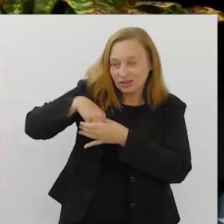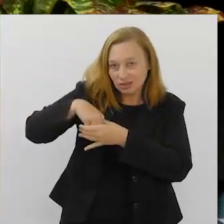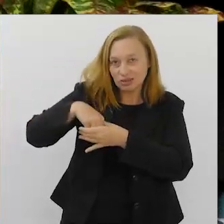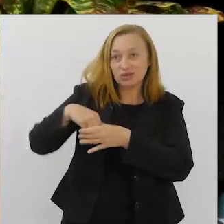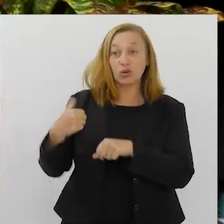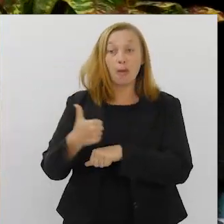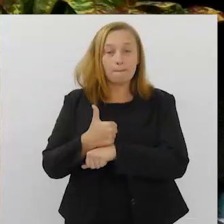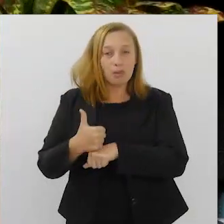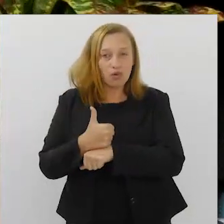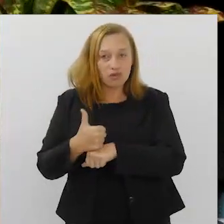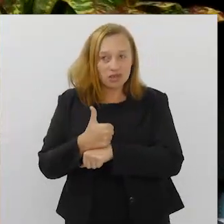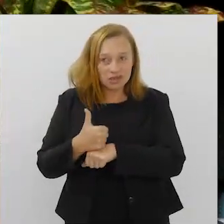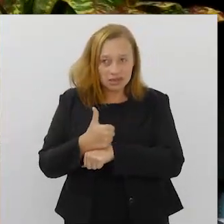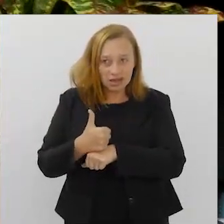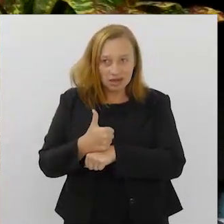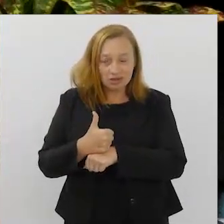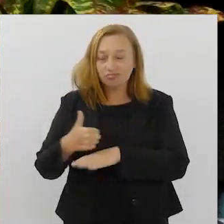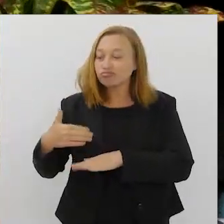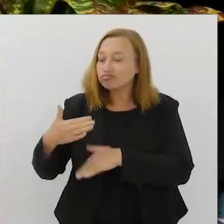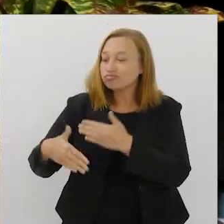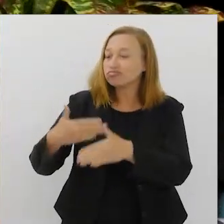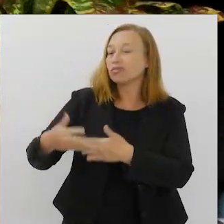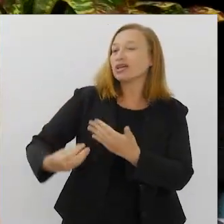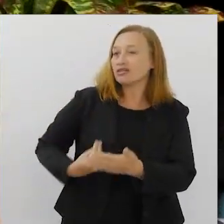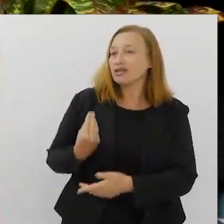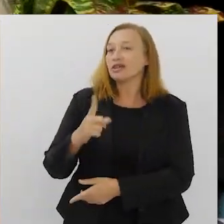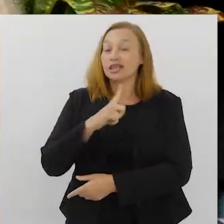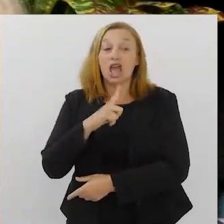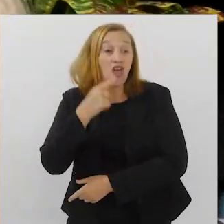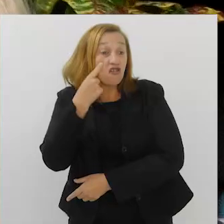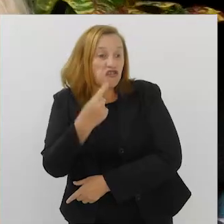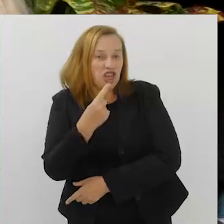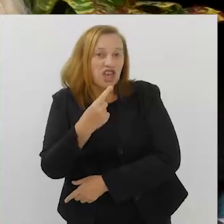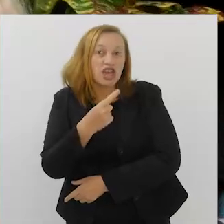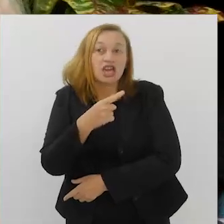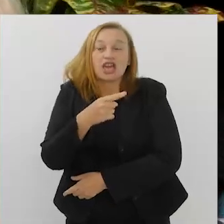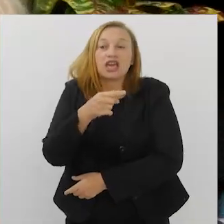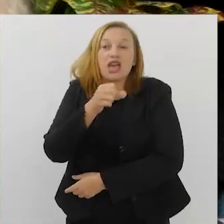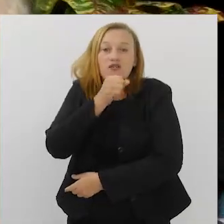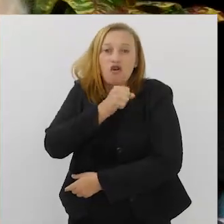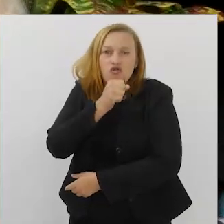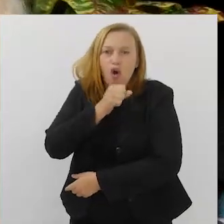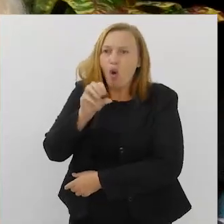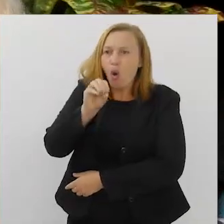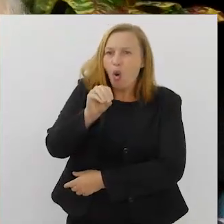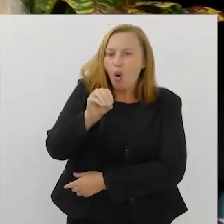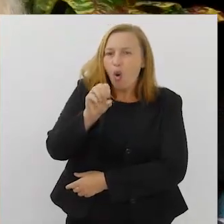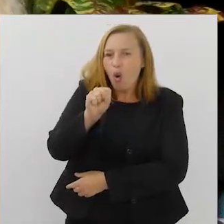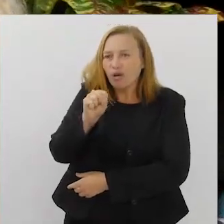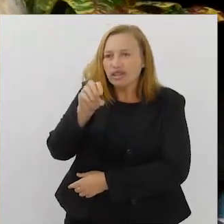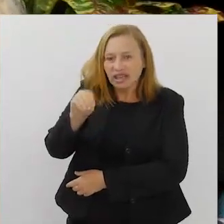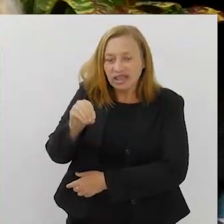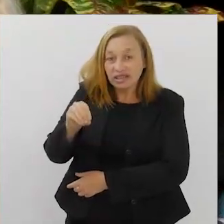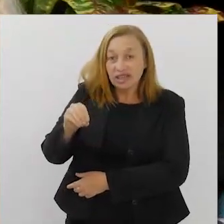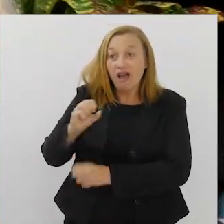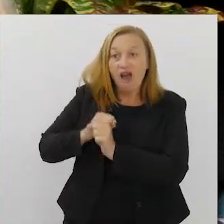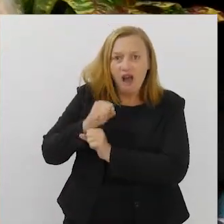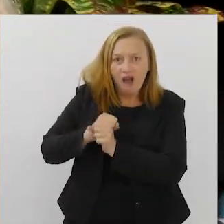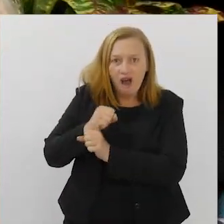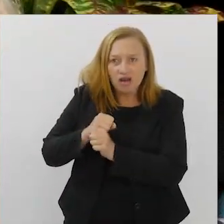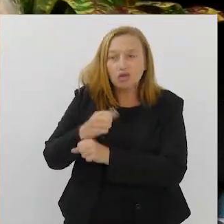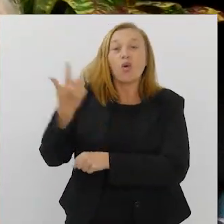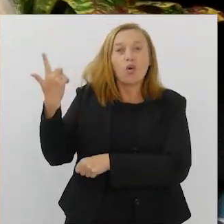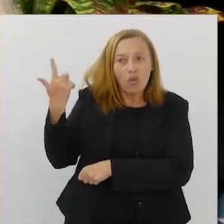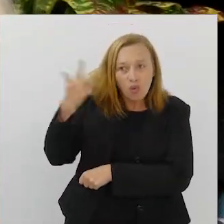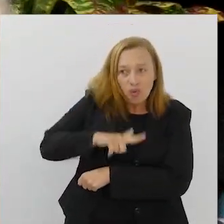da sua imensa juventude, toda a trajetória de vida que ela tem pela frente, ver que a avó, aos 80 anos, realizou esse